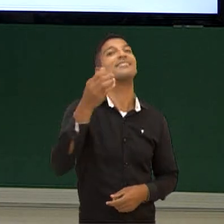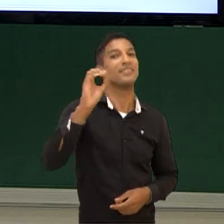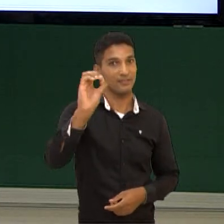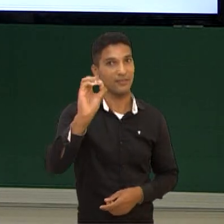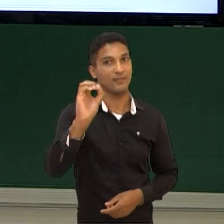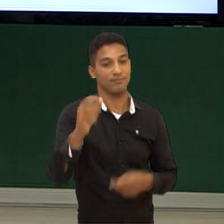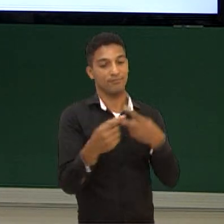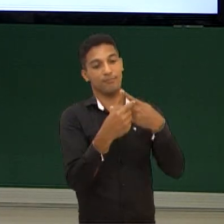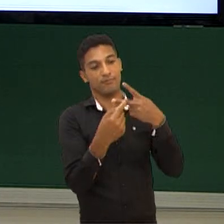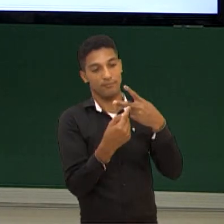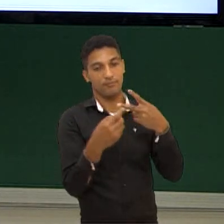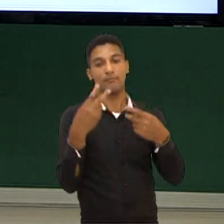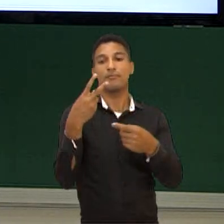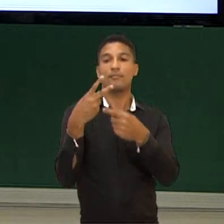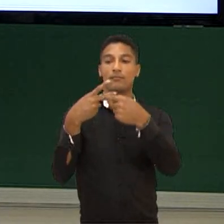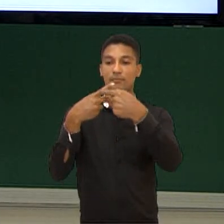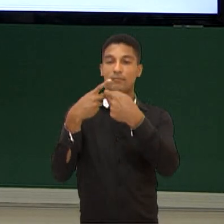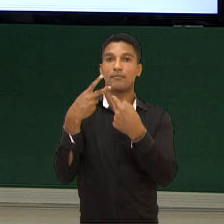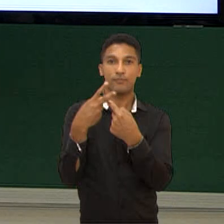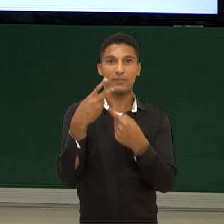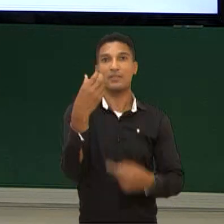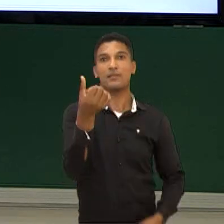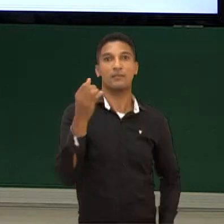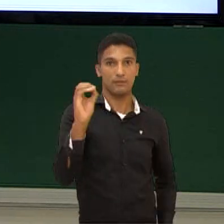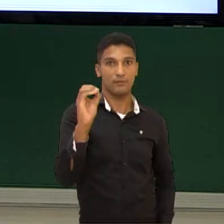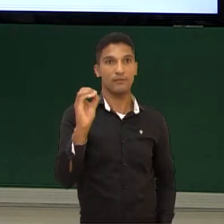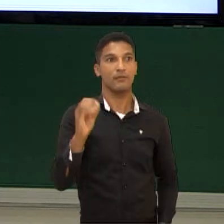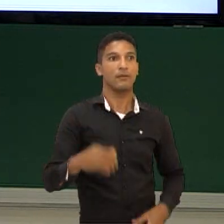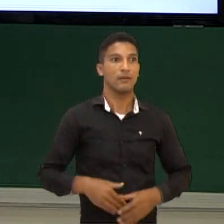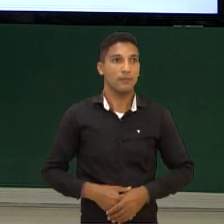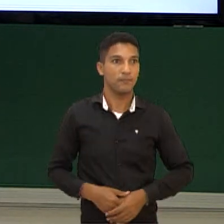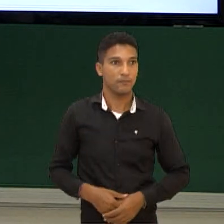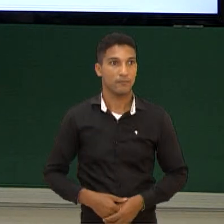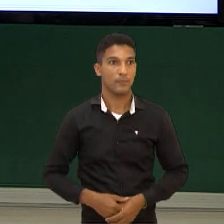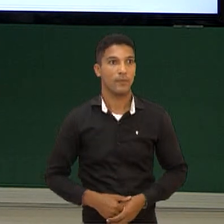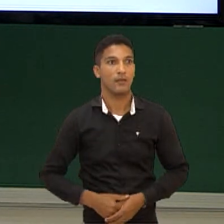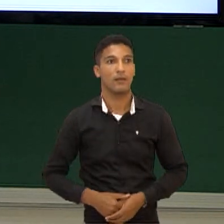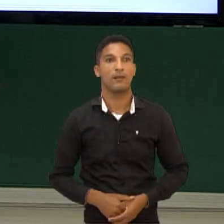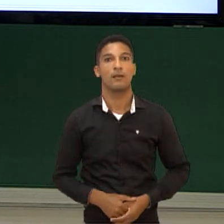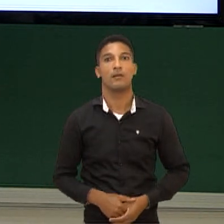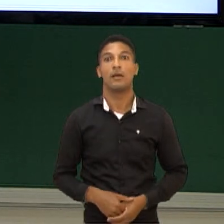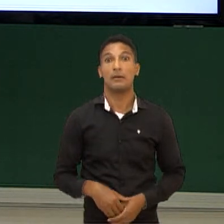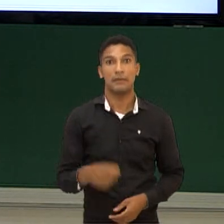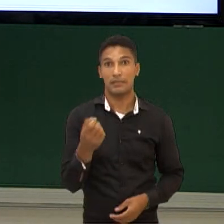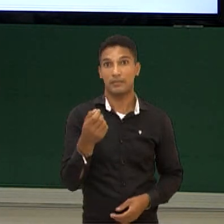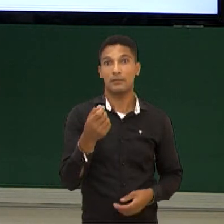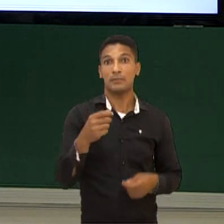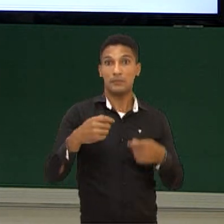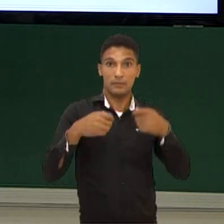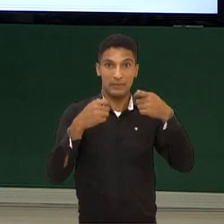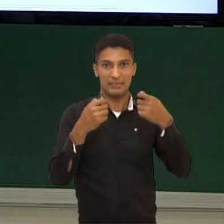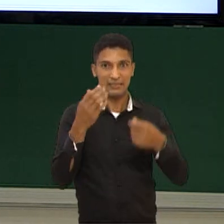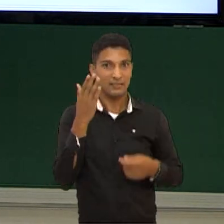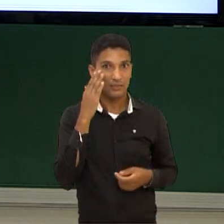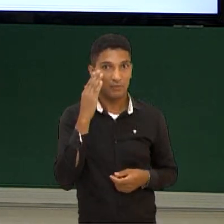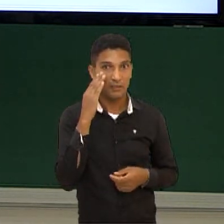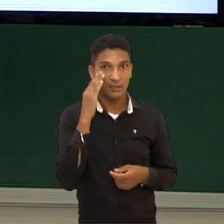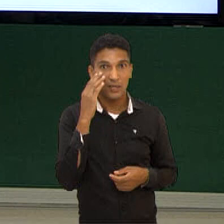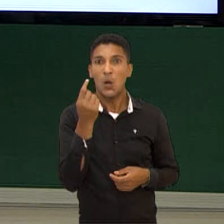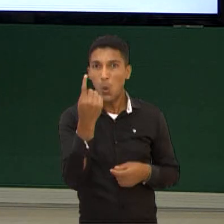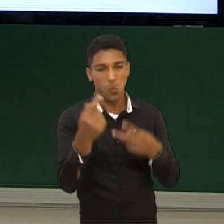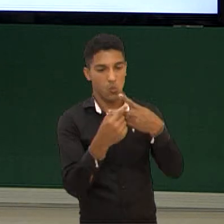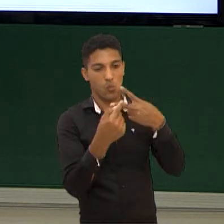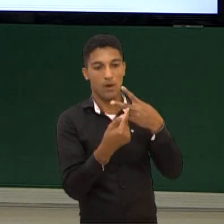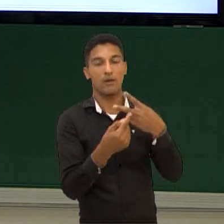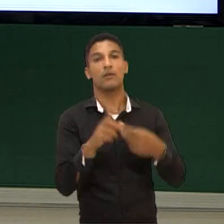graus. Agora vejamos aqui. Com a junção, eu não quero saber a medida de um ângulo só de um triângulo equilátero. Eu